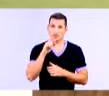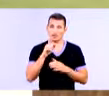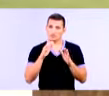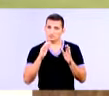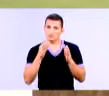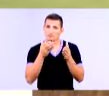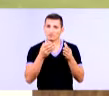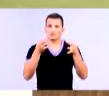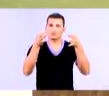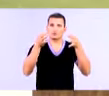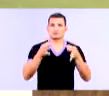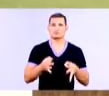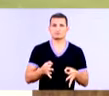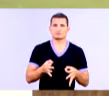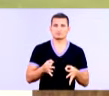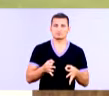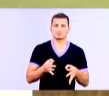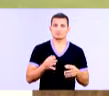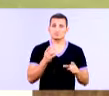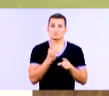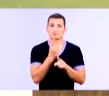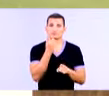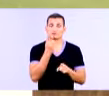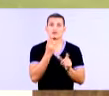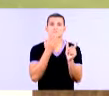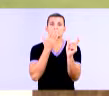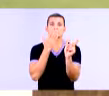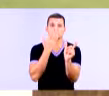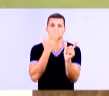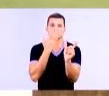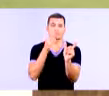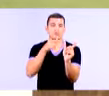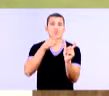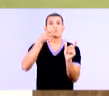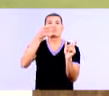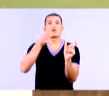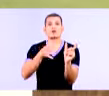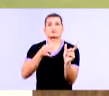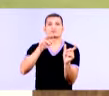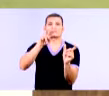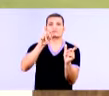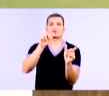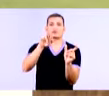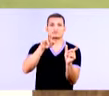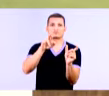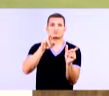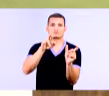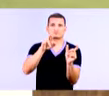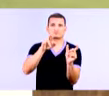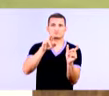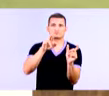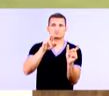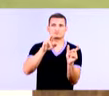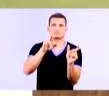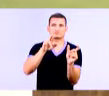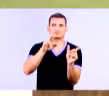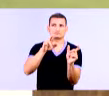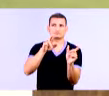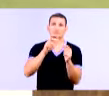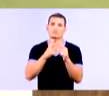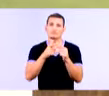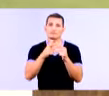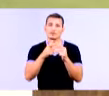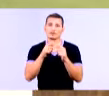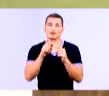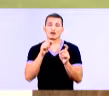especificar corretamente, quer dizer, identificar o tipo correto da variável, porque nós estamos